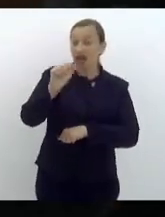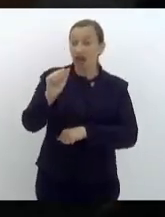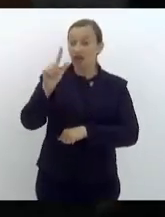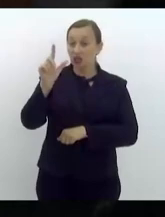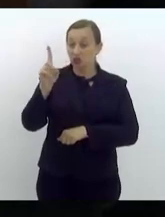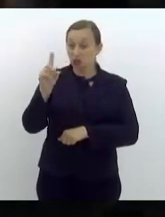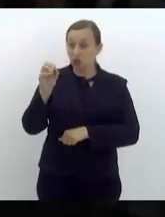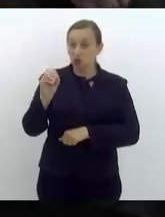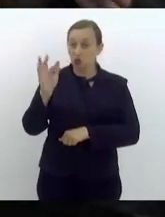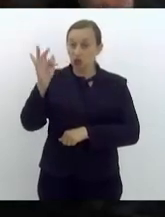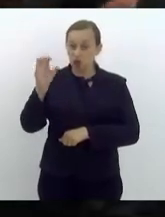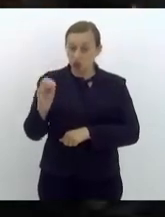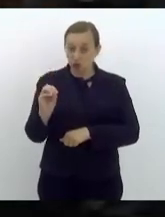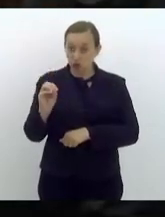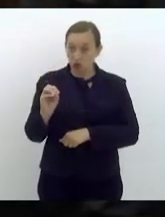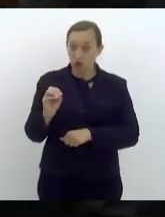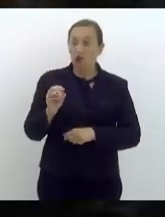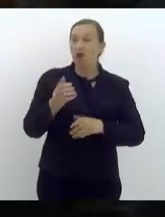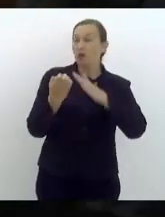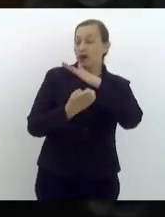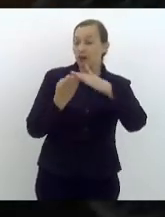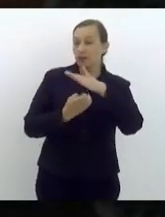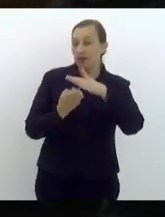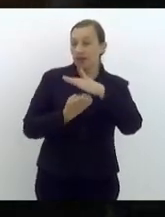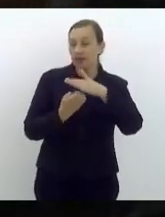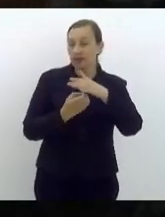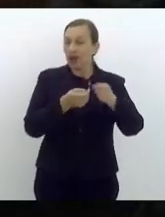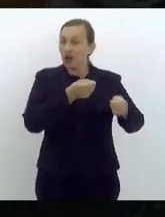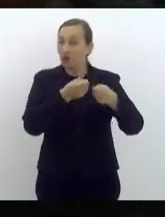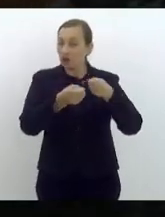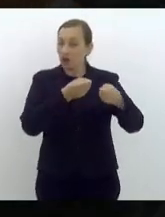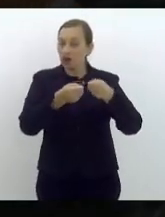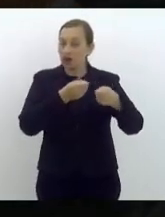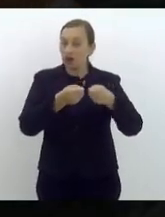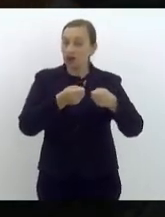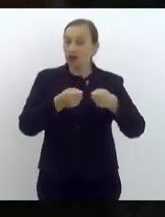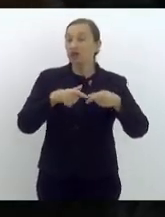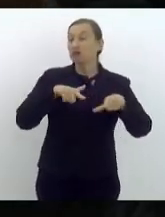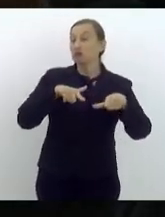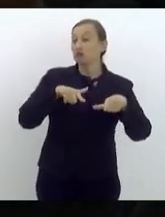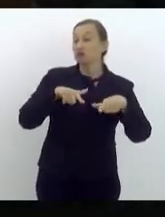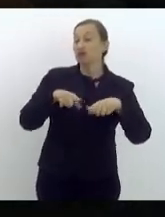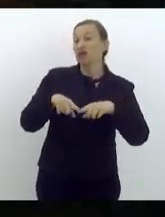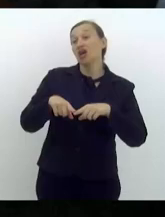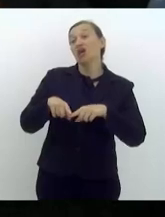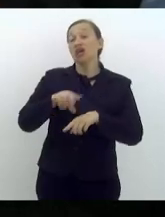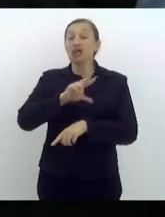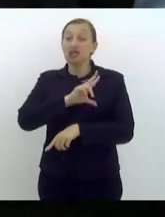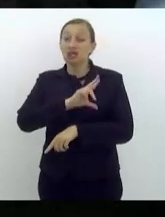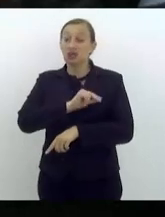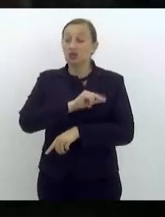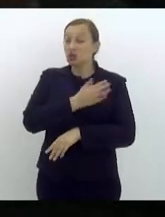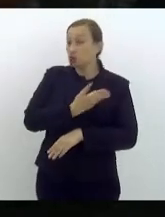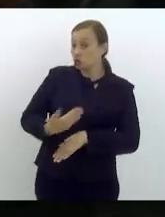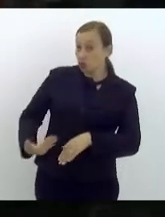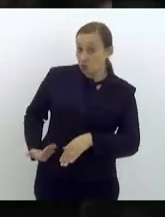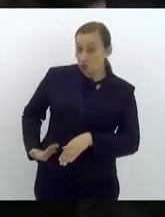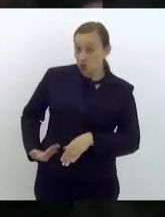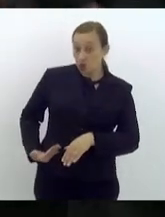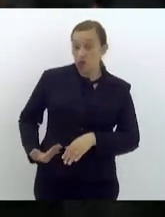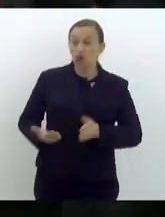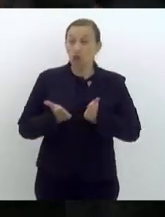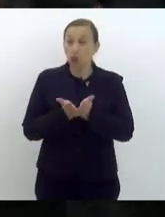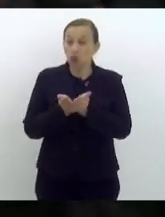Konder para a Agência Reguladora de Serviços Públicos Concedidos de Transporte, Aquaviários, Ferroviários e